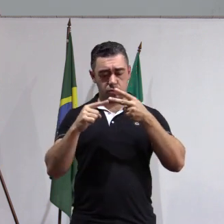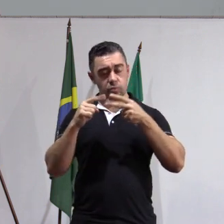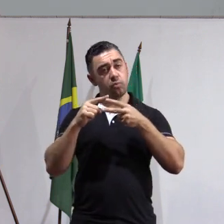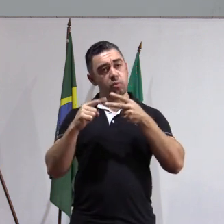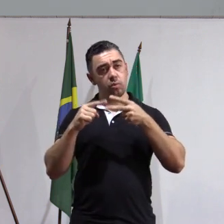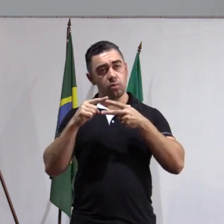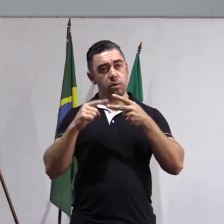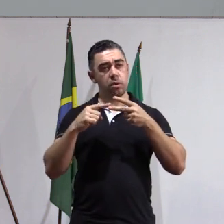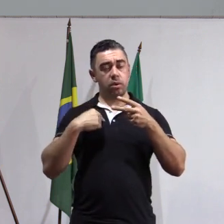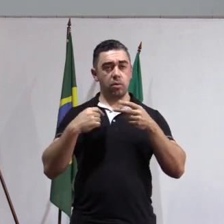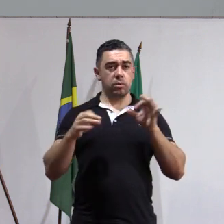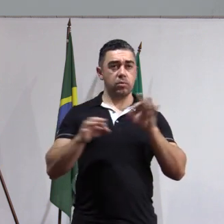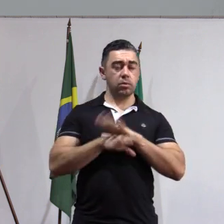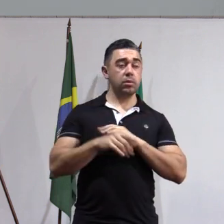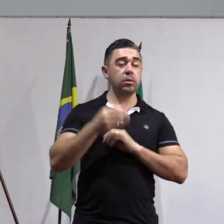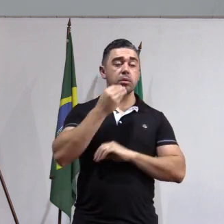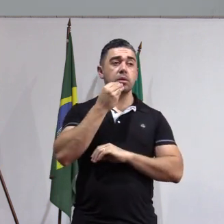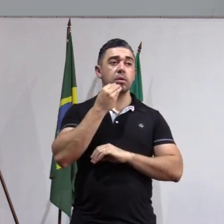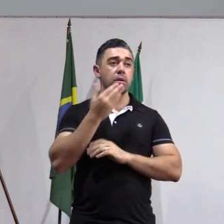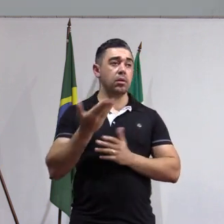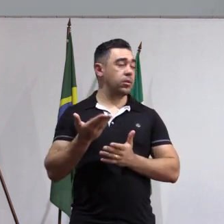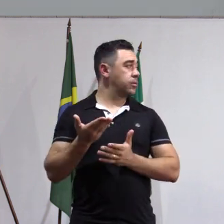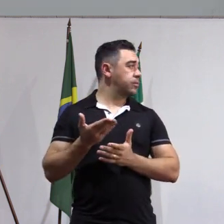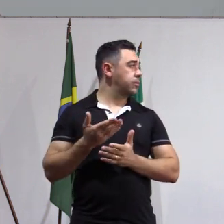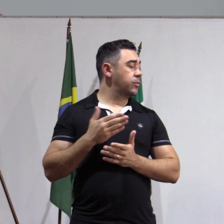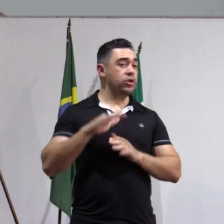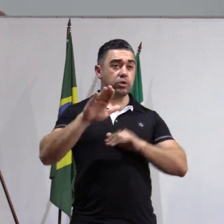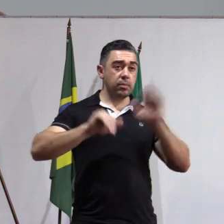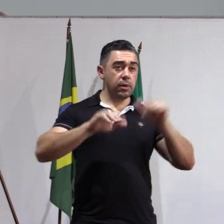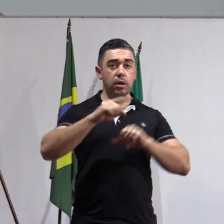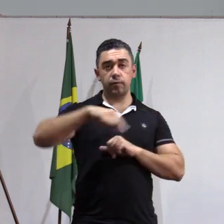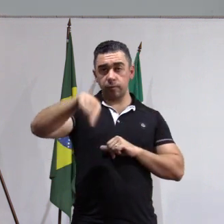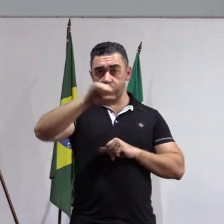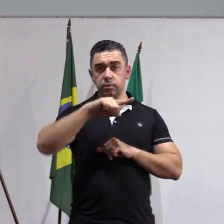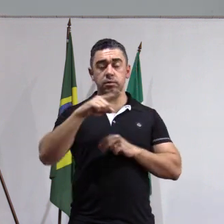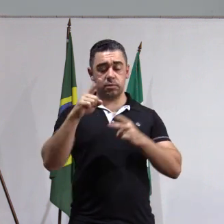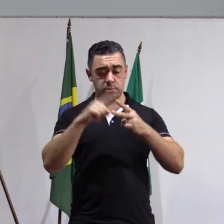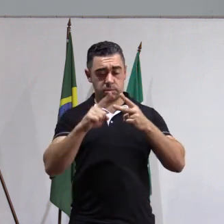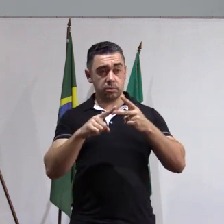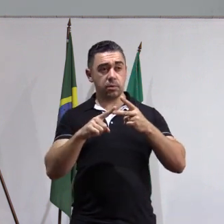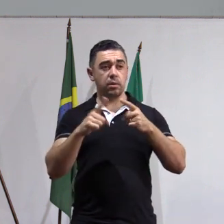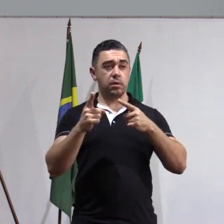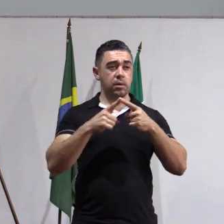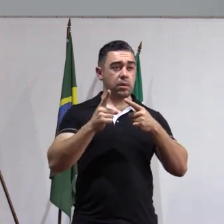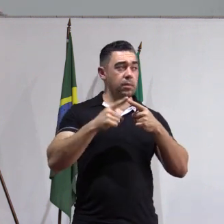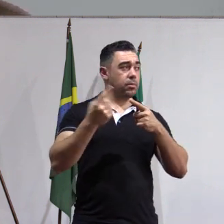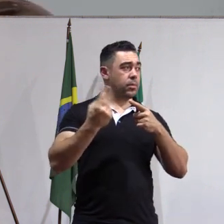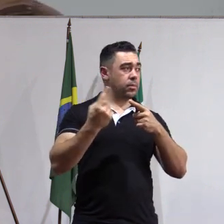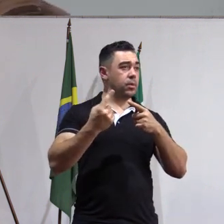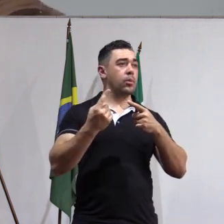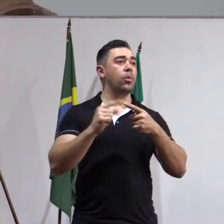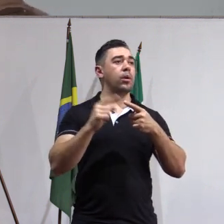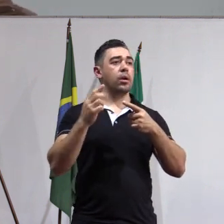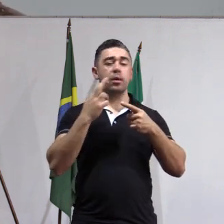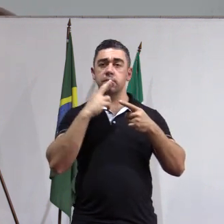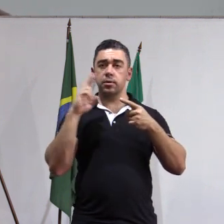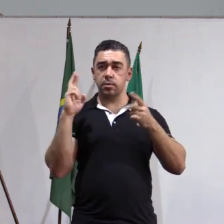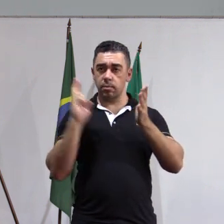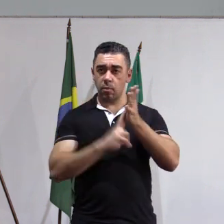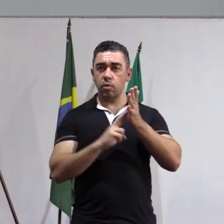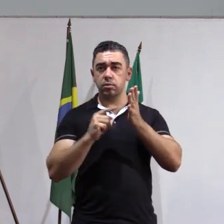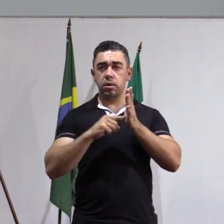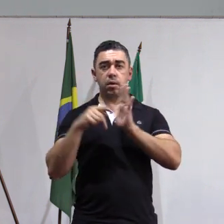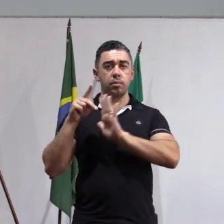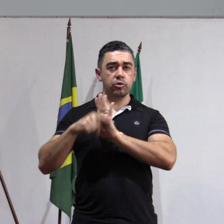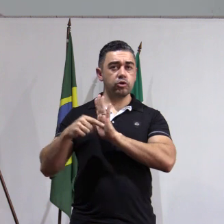cumprir. E eu termino com isso, com a convocação de vocês a essas duas tarefas. A primeira tarefa é responder a esse